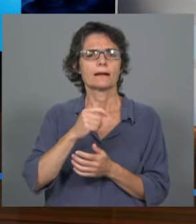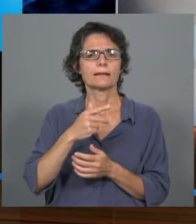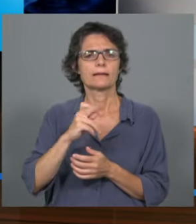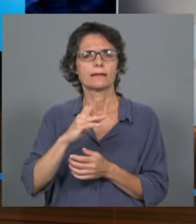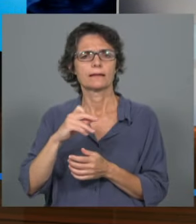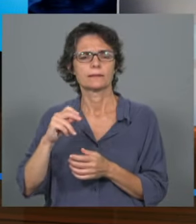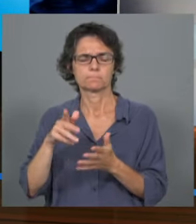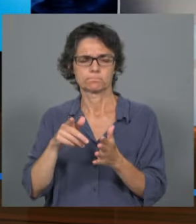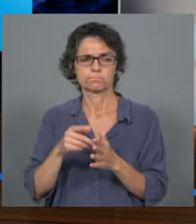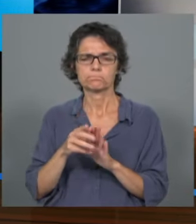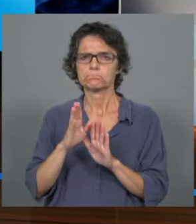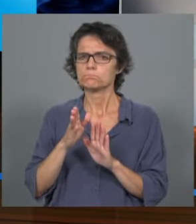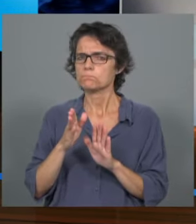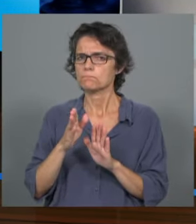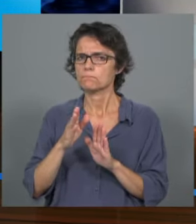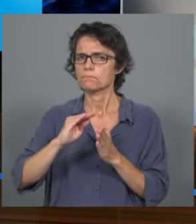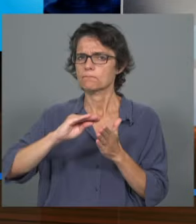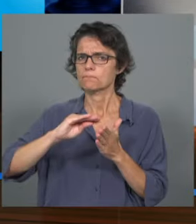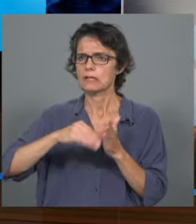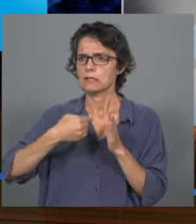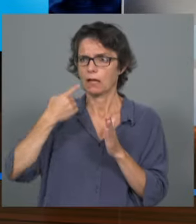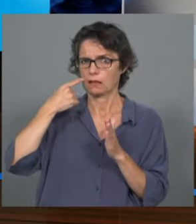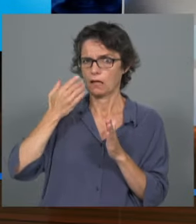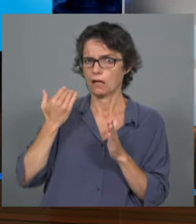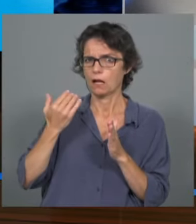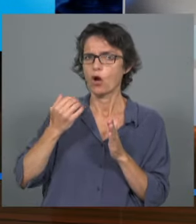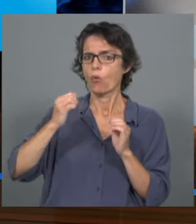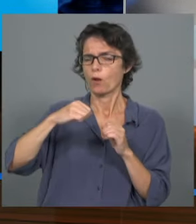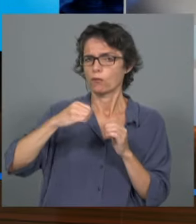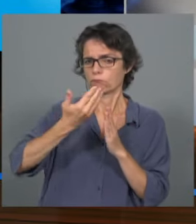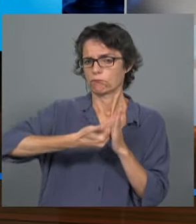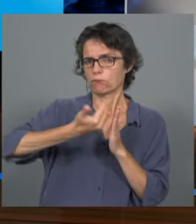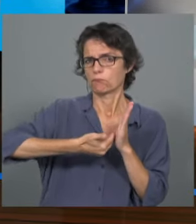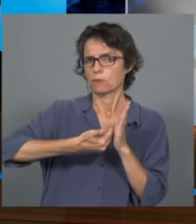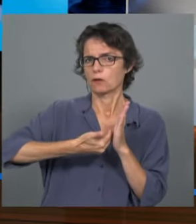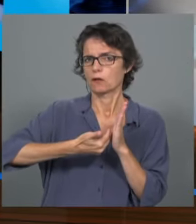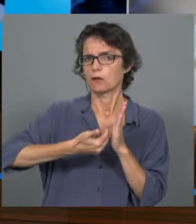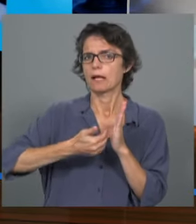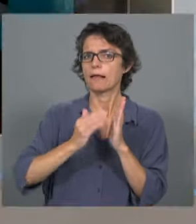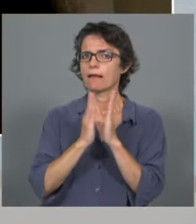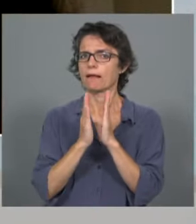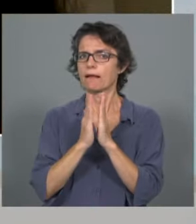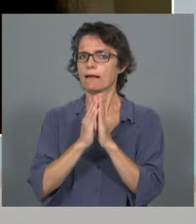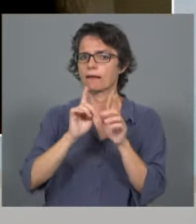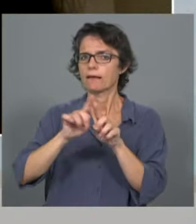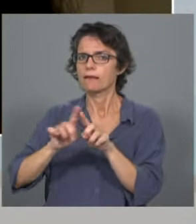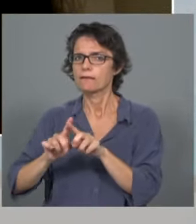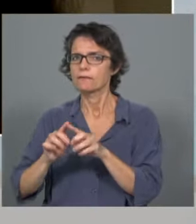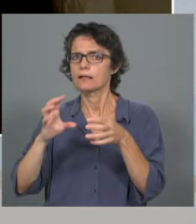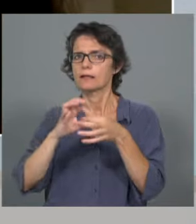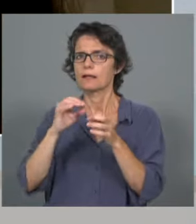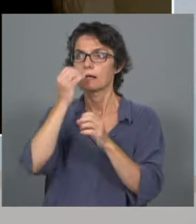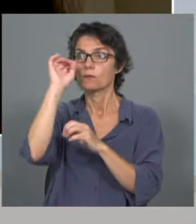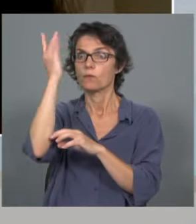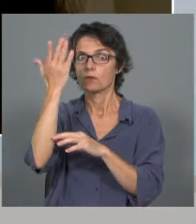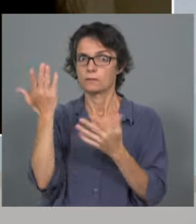foi assinado ainda há pouco tempo um memorando de entendimento também entre as igrejas sobre esta questão ambiental.